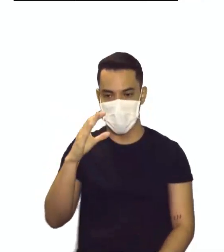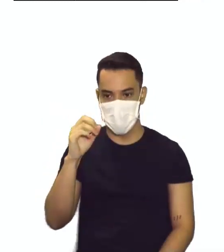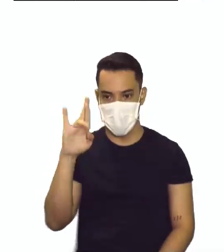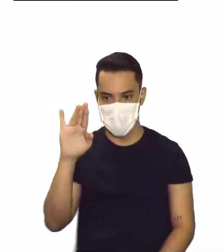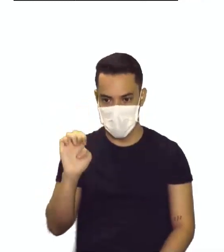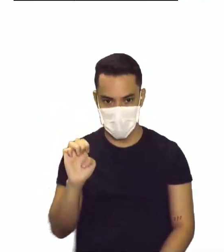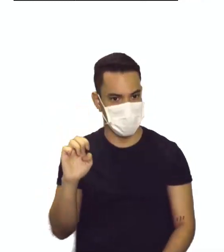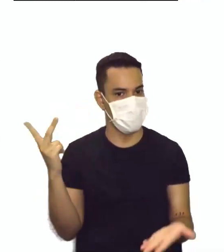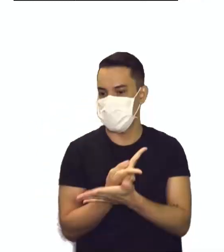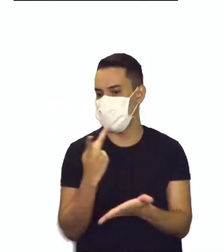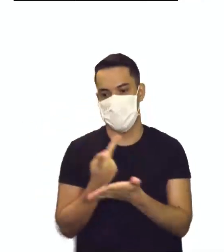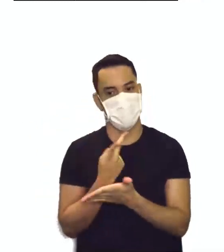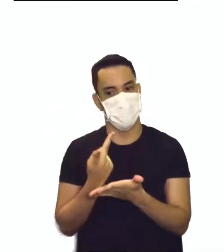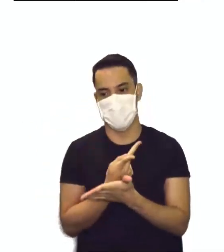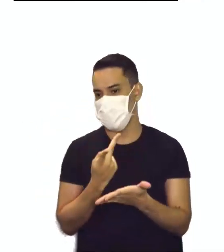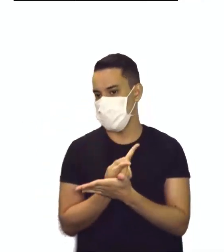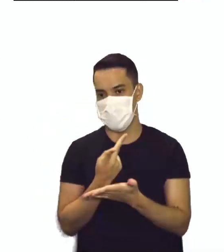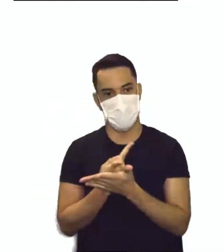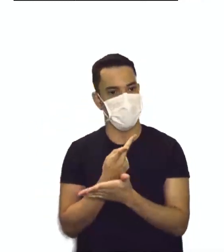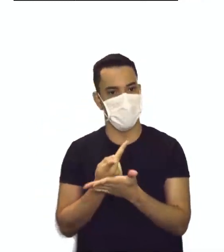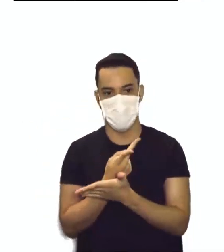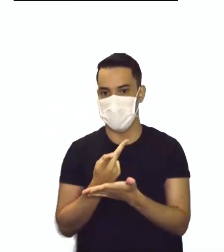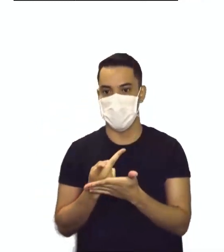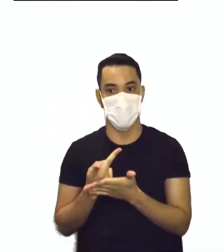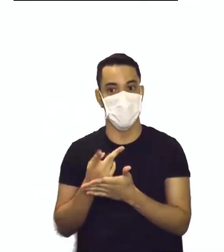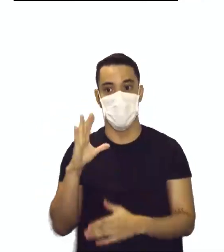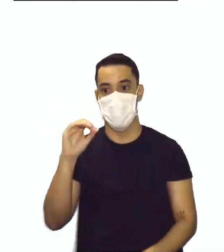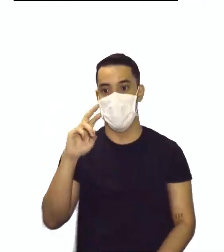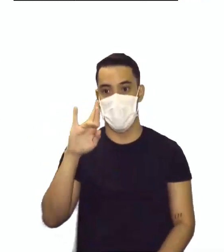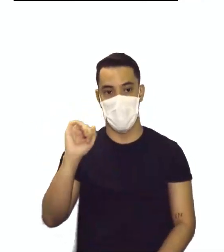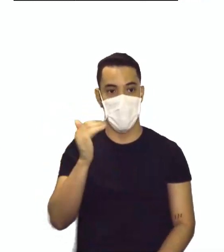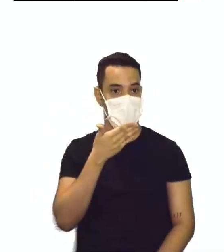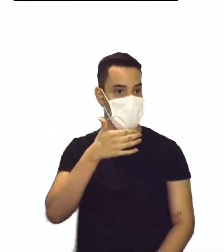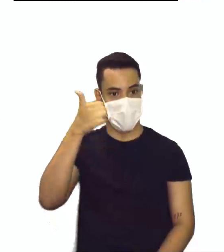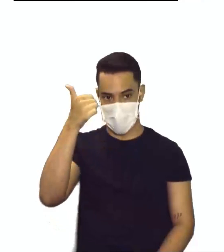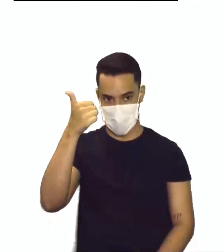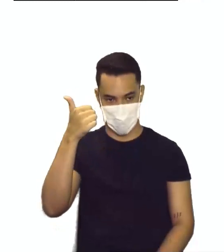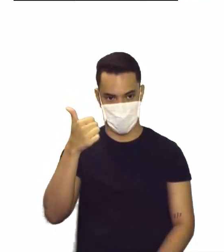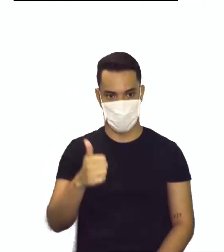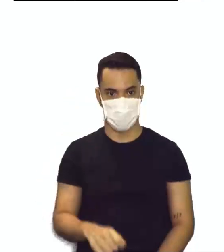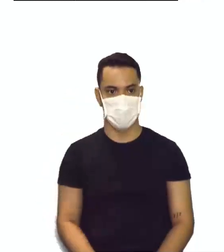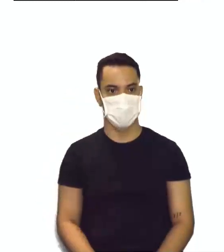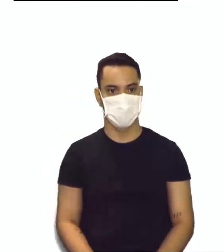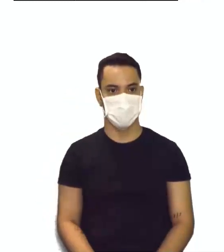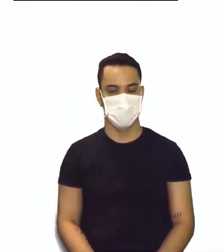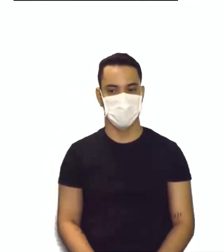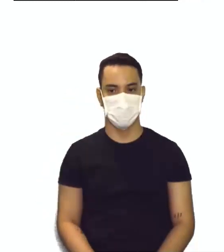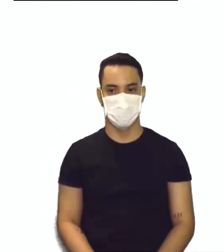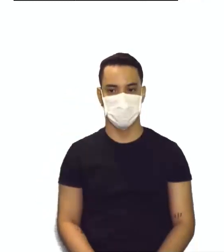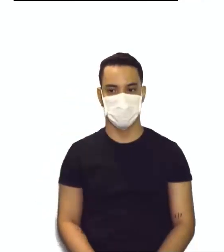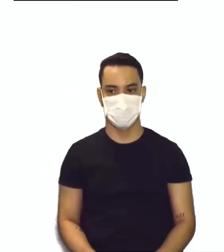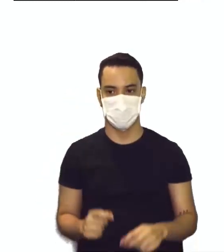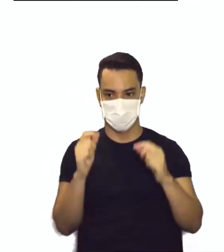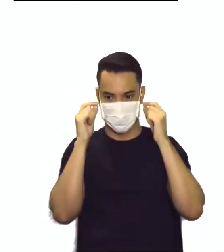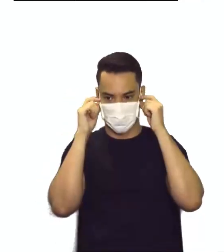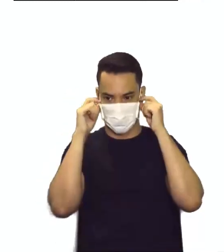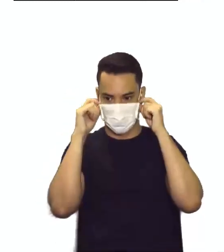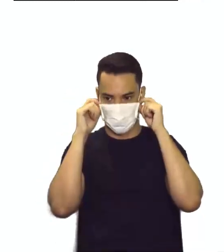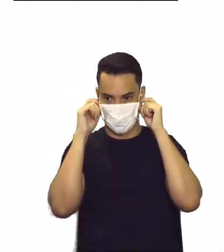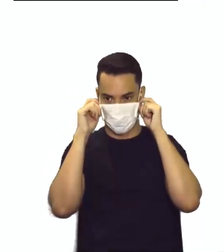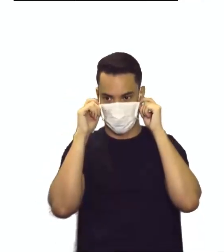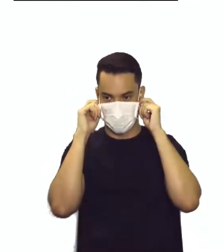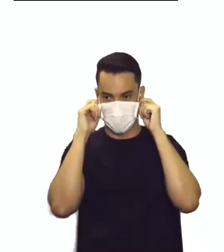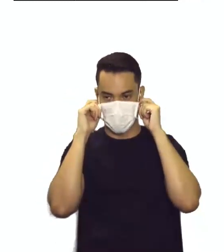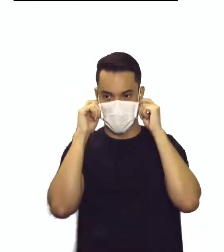cobre. Tá errado, né, gente? O cobre que é o melhor aí, ok? Nesse caso aqui, por causa do valor. Quanto menor